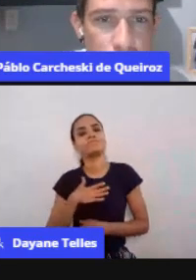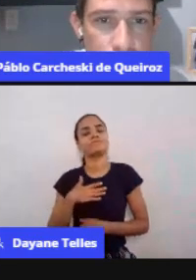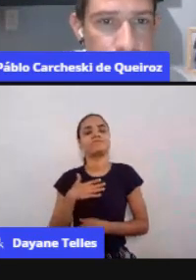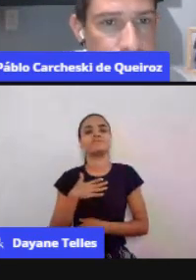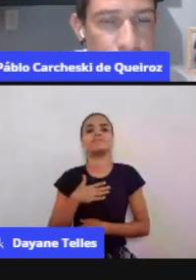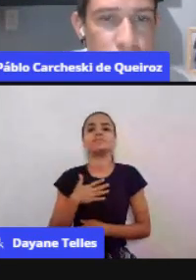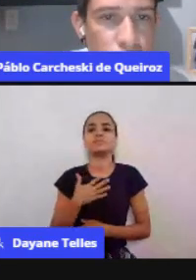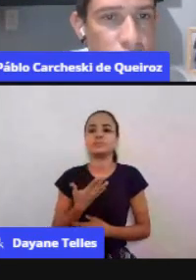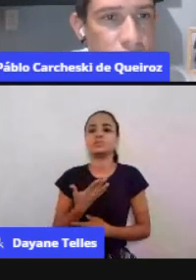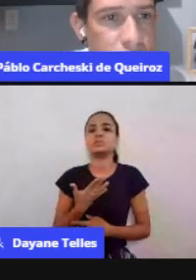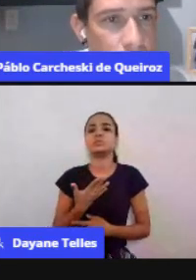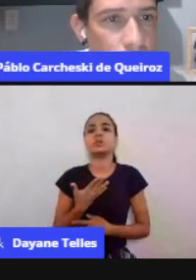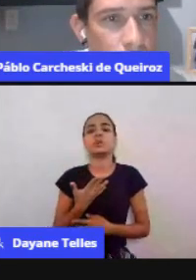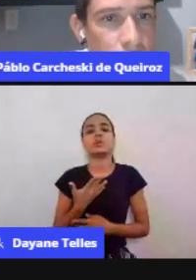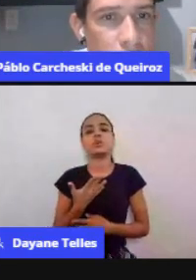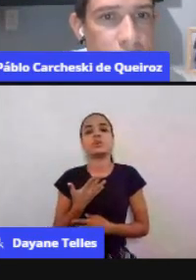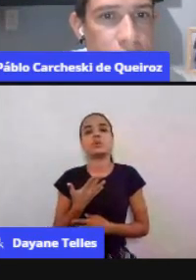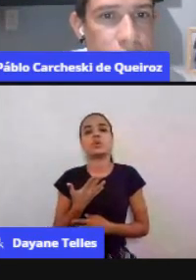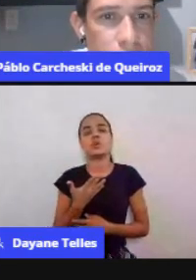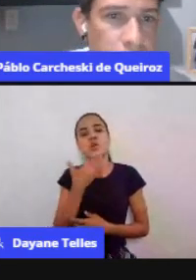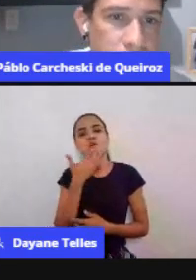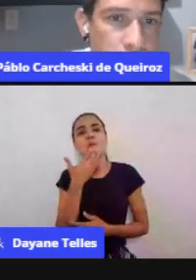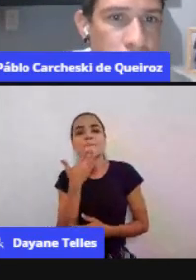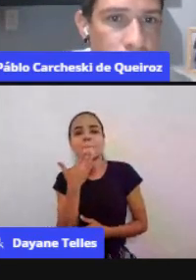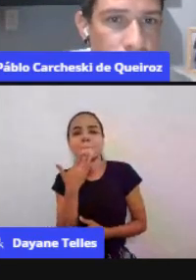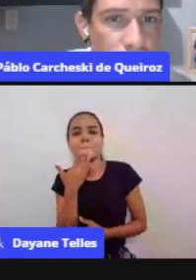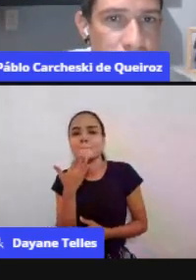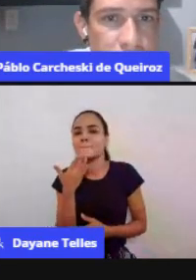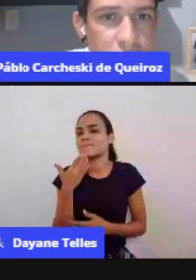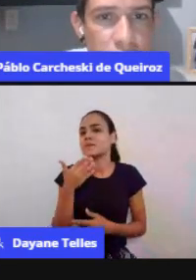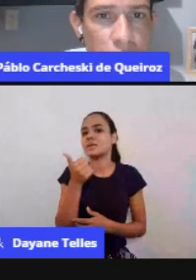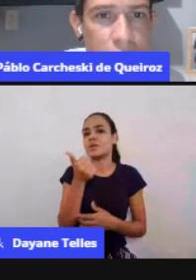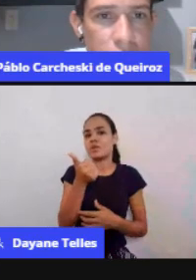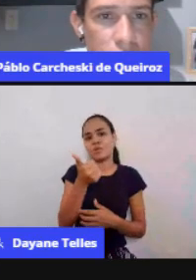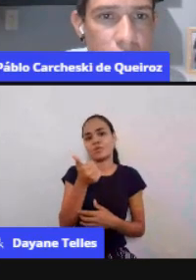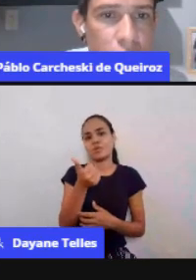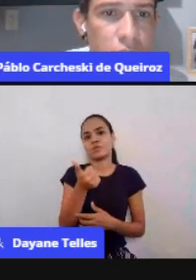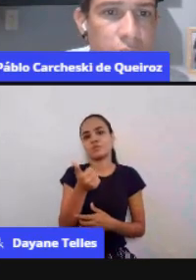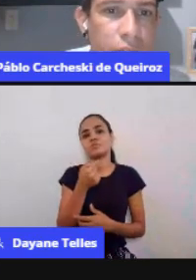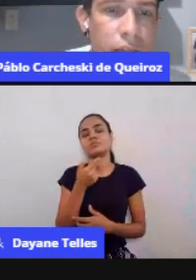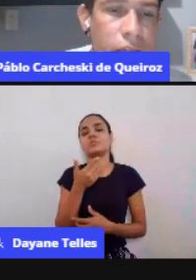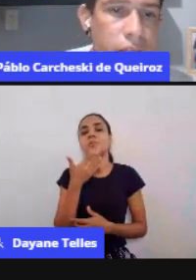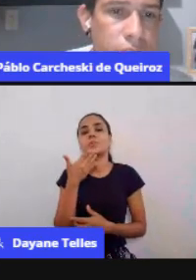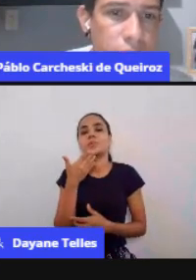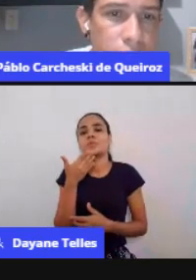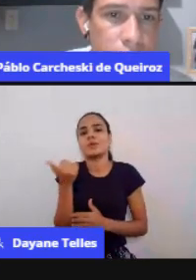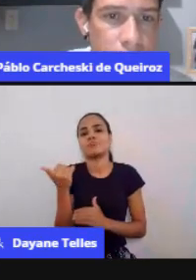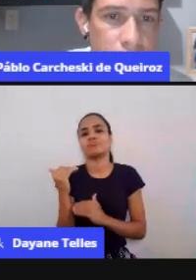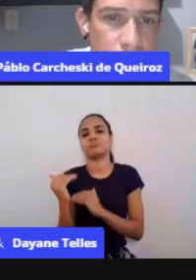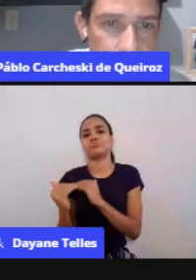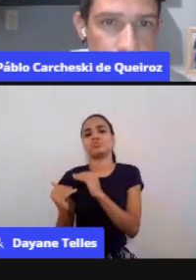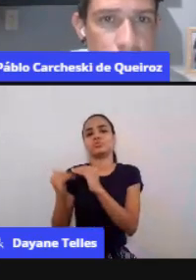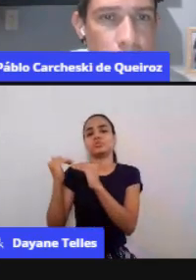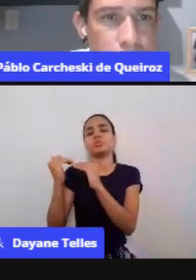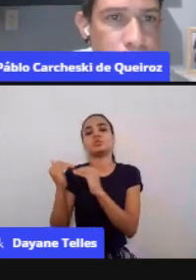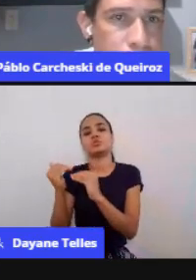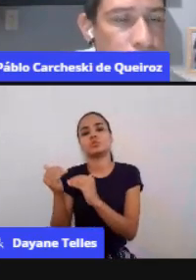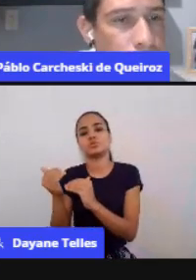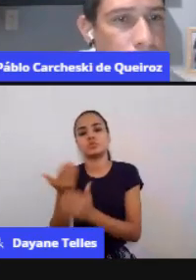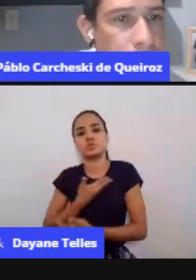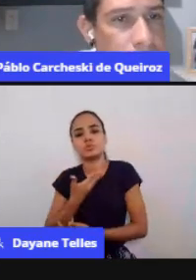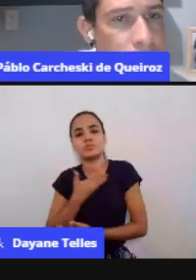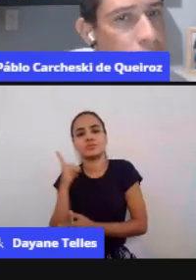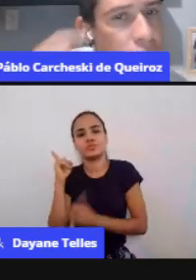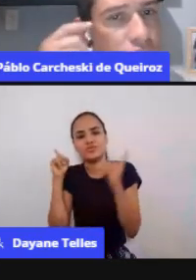colegas, para os professores que estão, passando por situações difíceis nesse momento, e só